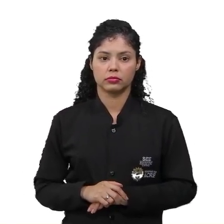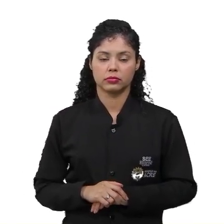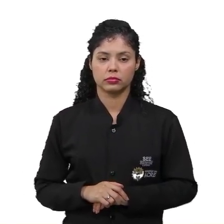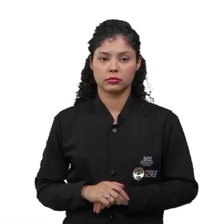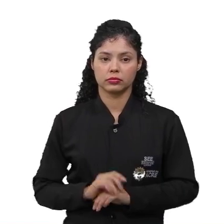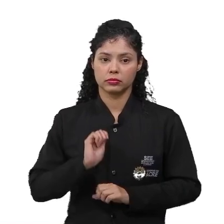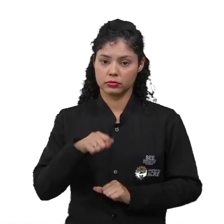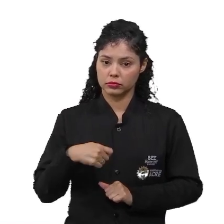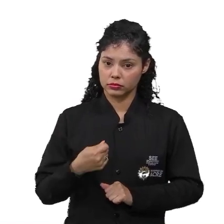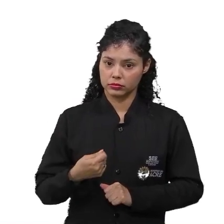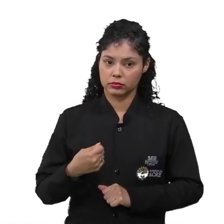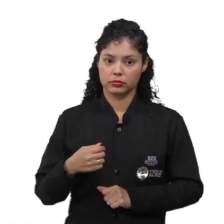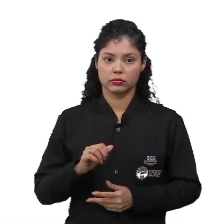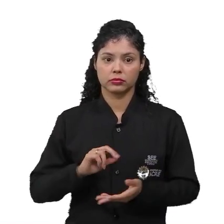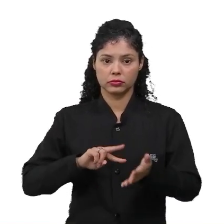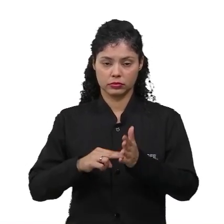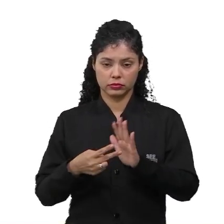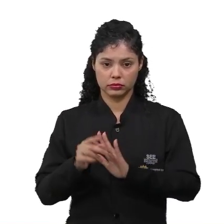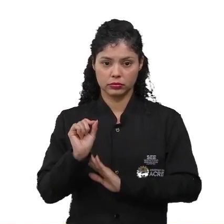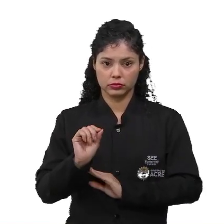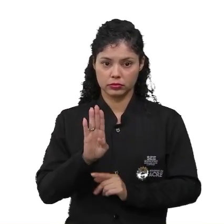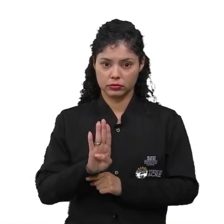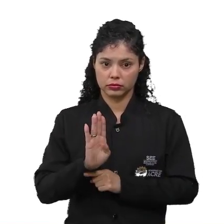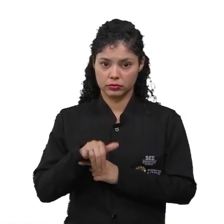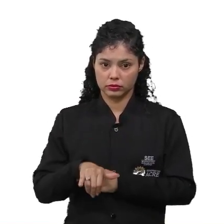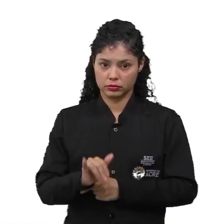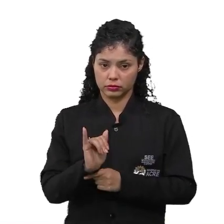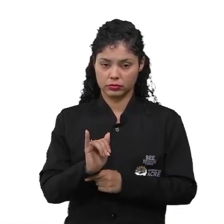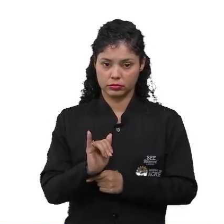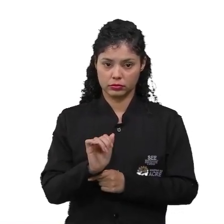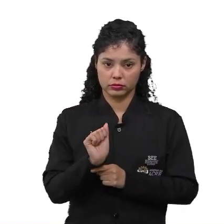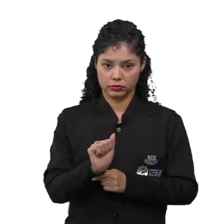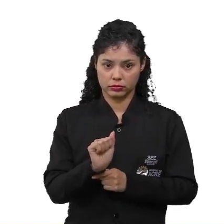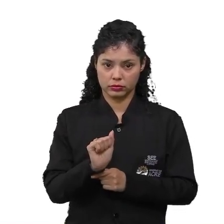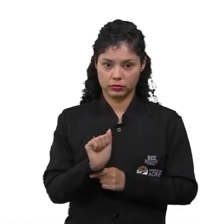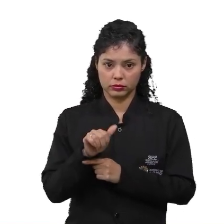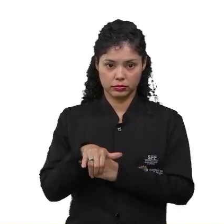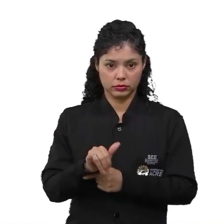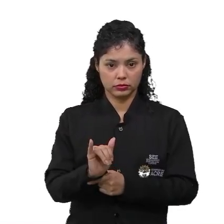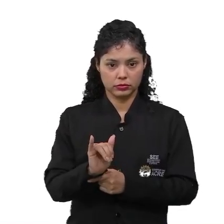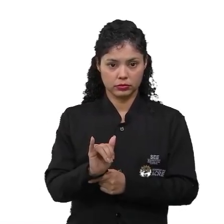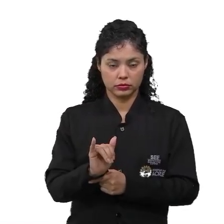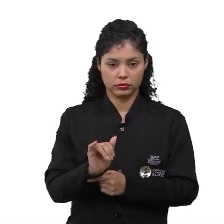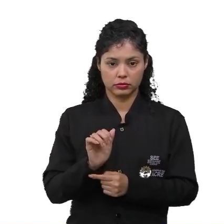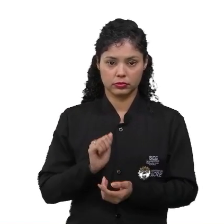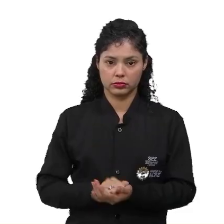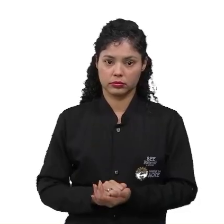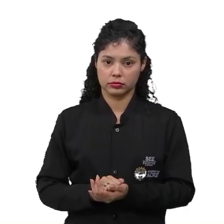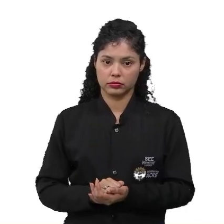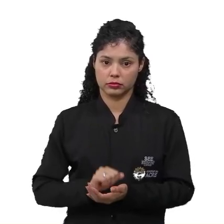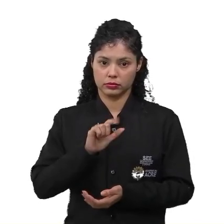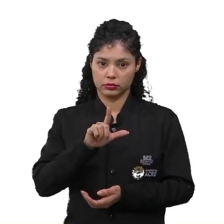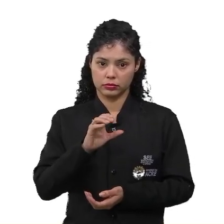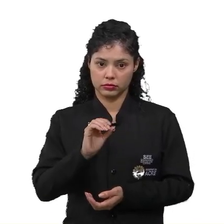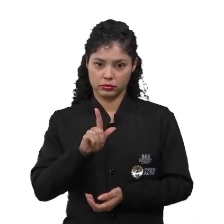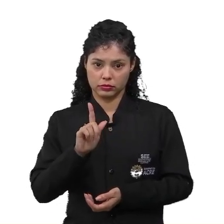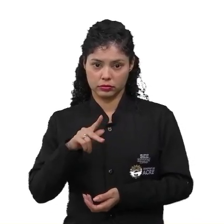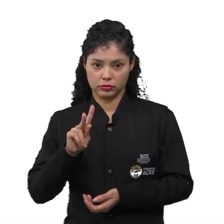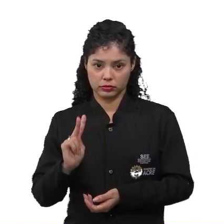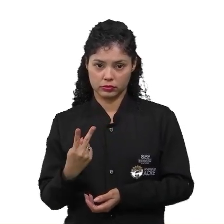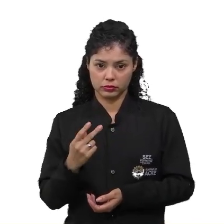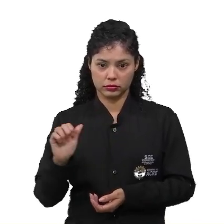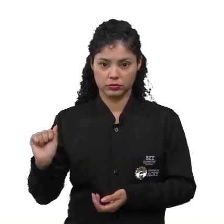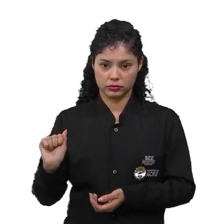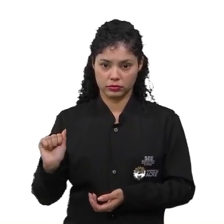símbolo significa isso aqui, ó, b elevado a y é igual a a, se somente se y é